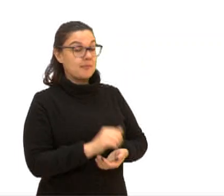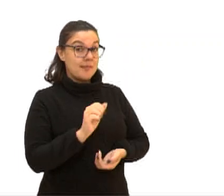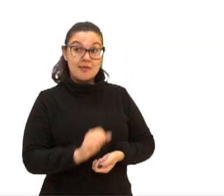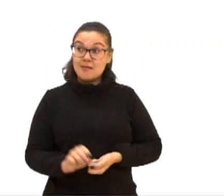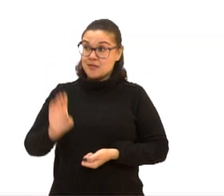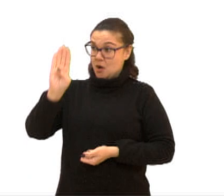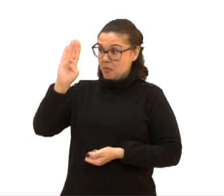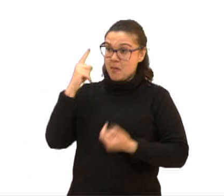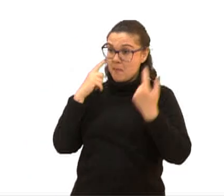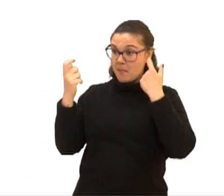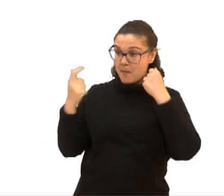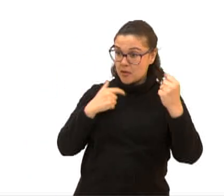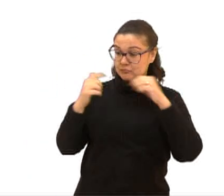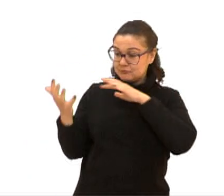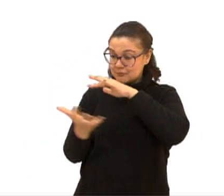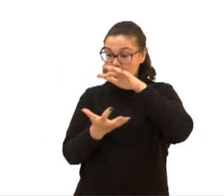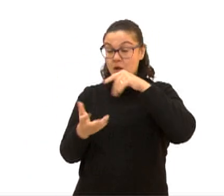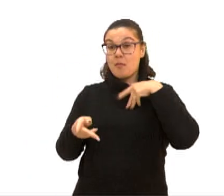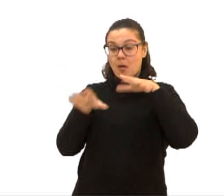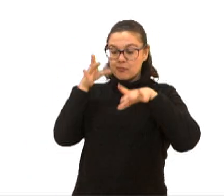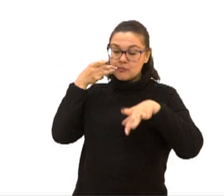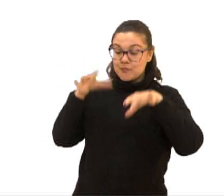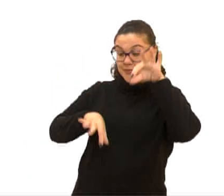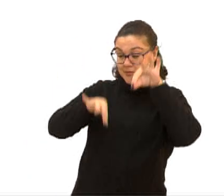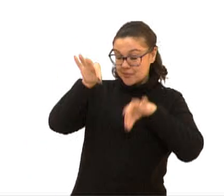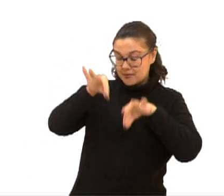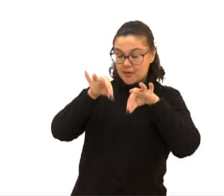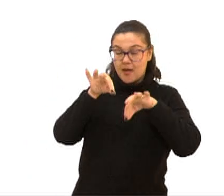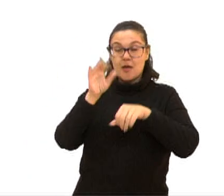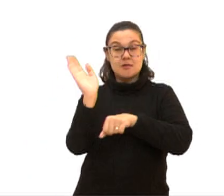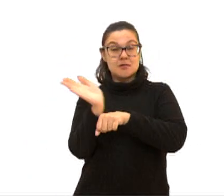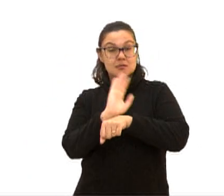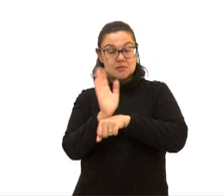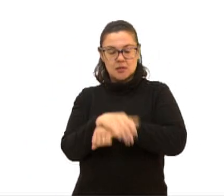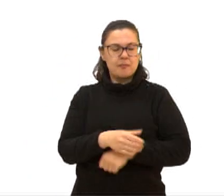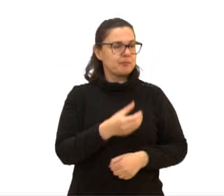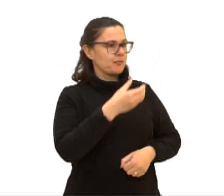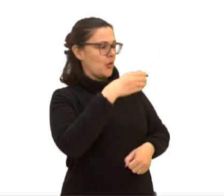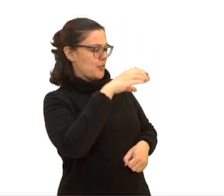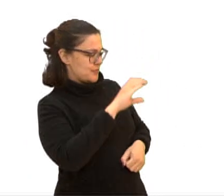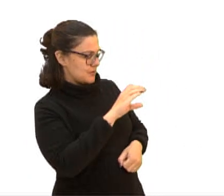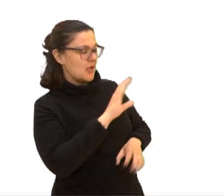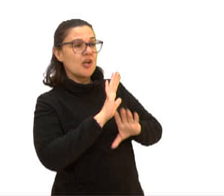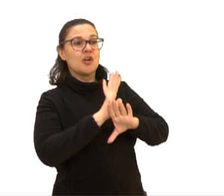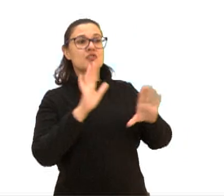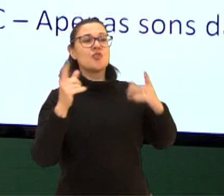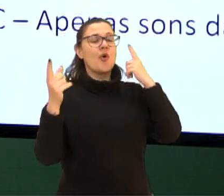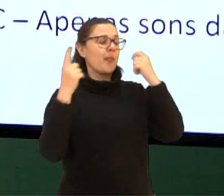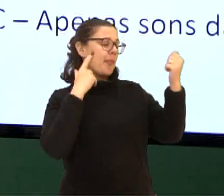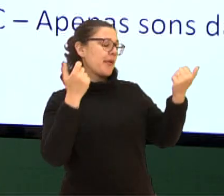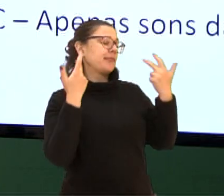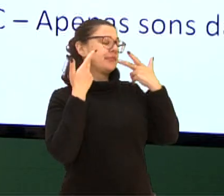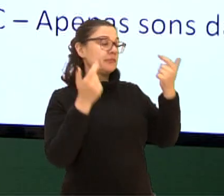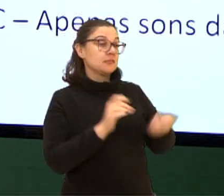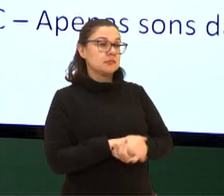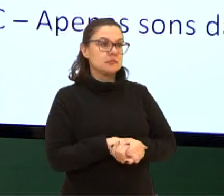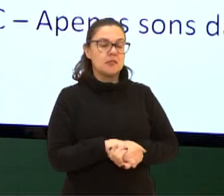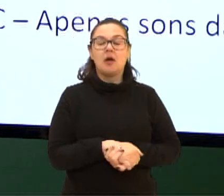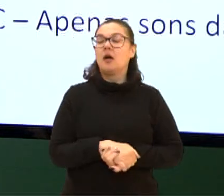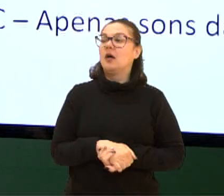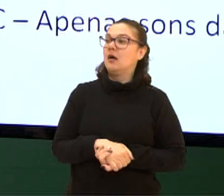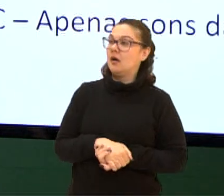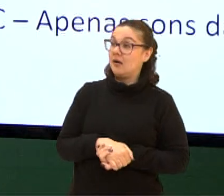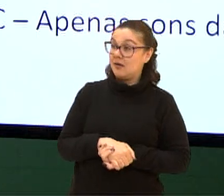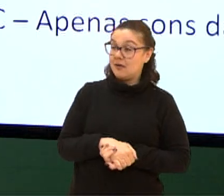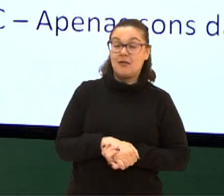B. Sons que trazem a atmosfera do espetáculo teatral cinematográfico. Ou C. Apenas sons da natureza. Gente, se